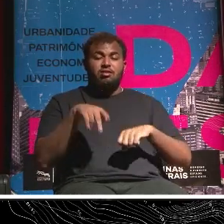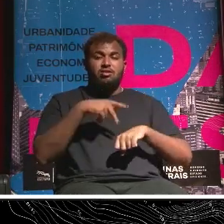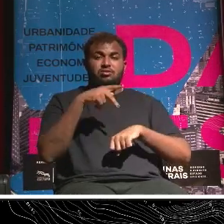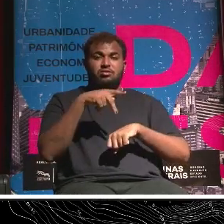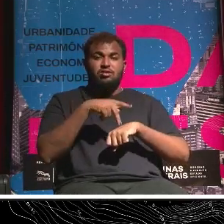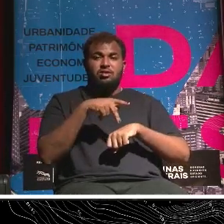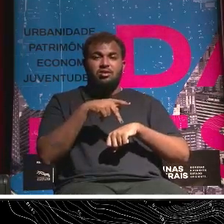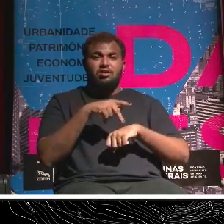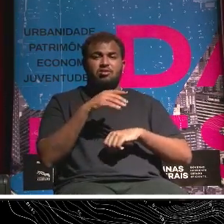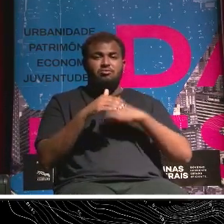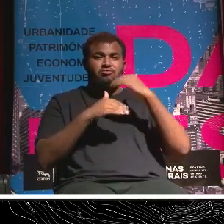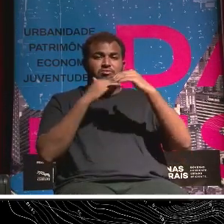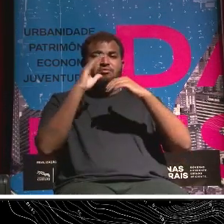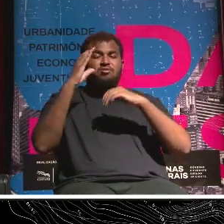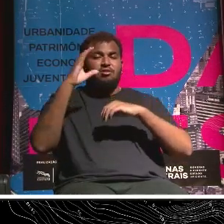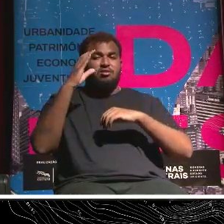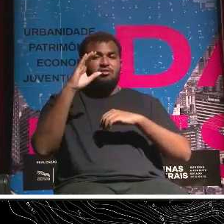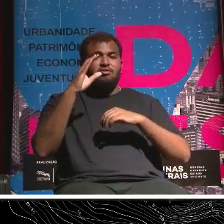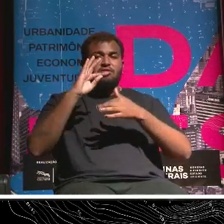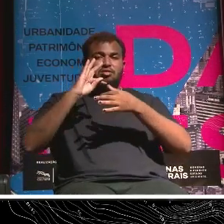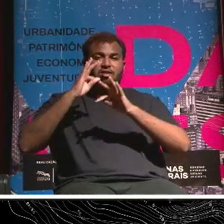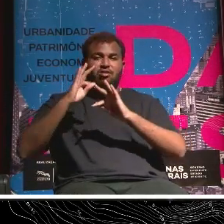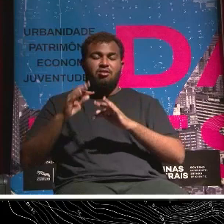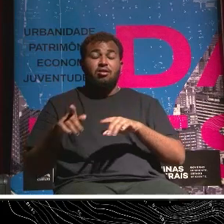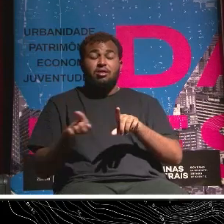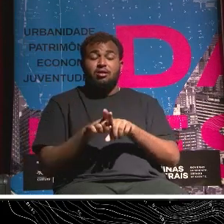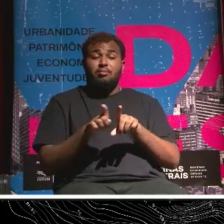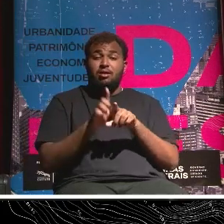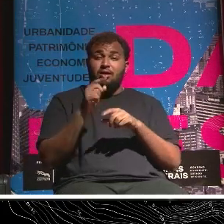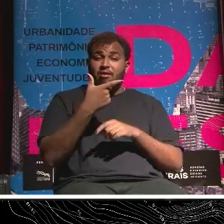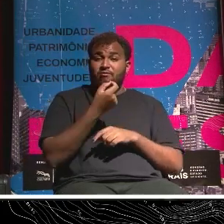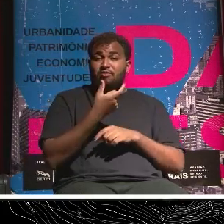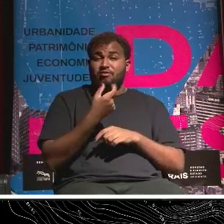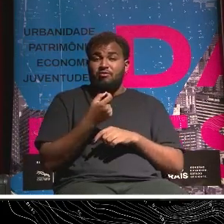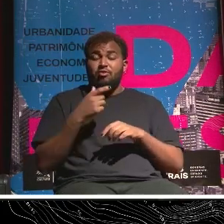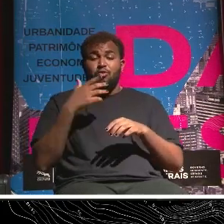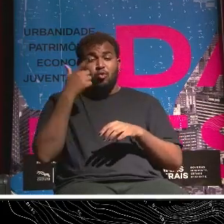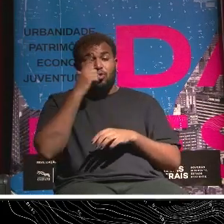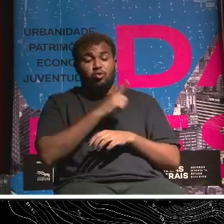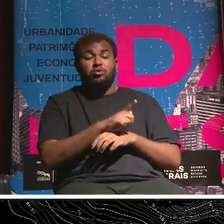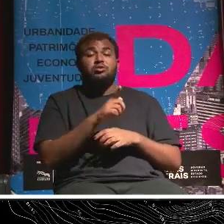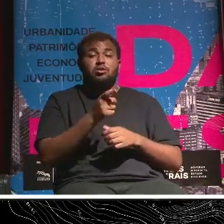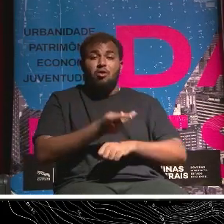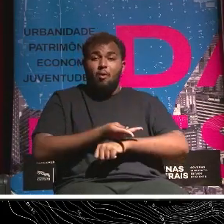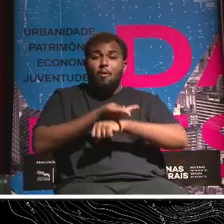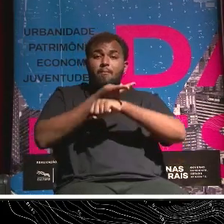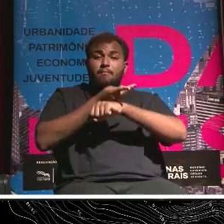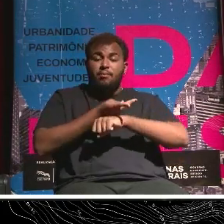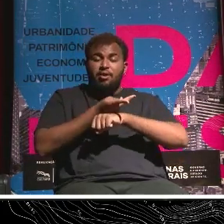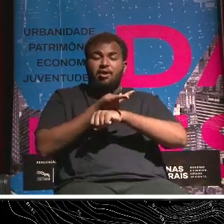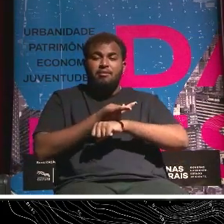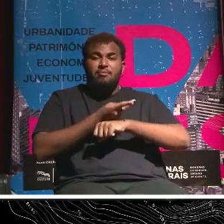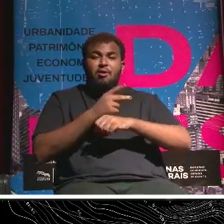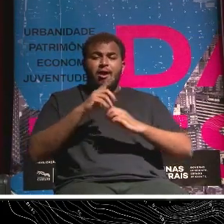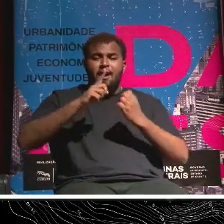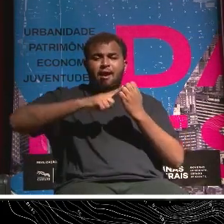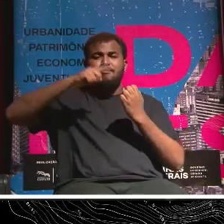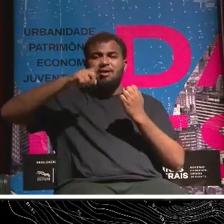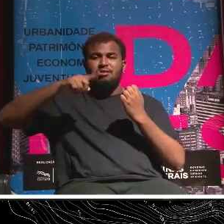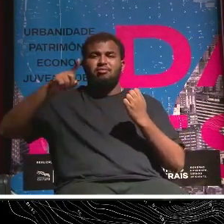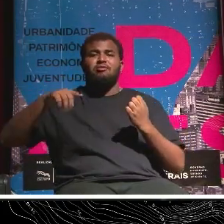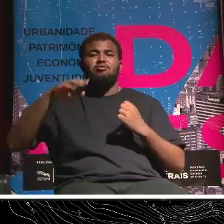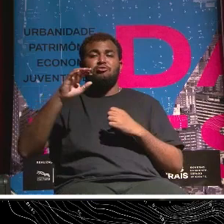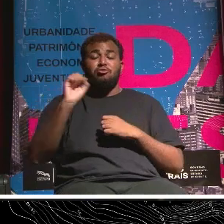e Tecnológico, CNPq, e em 2020 foi uma das ganhadoras do Prêmio Empreendedor Social do